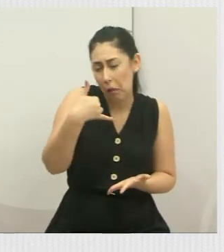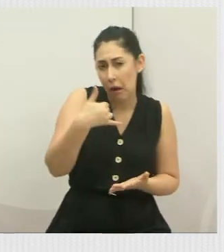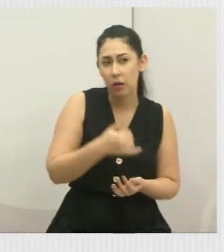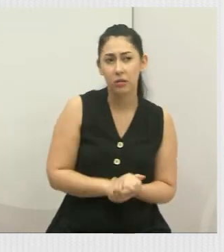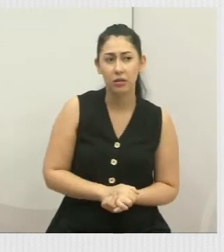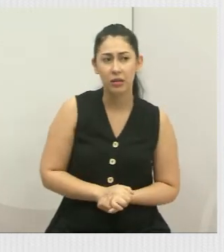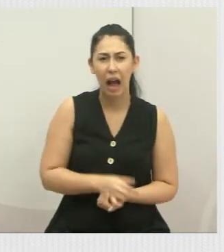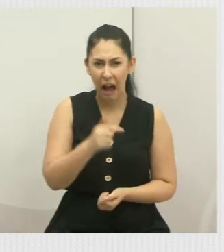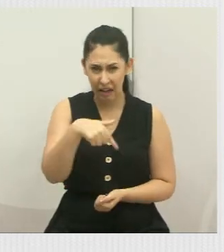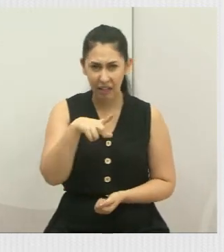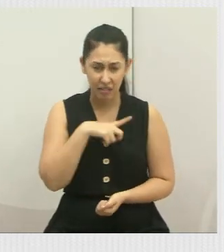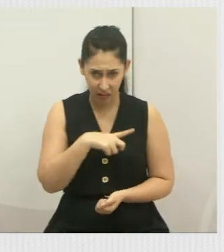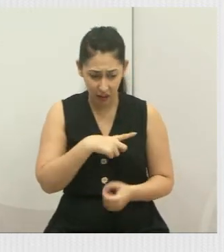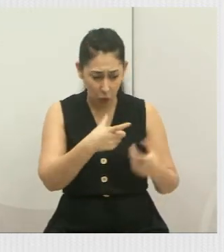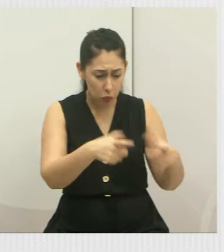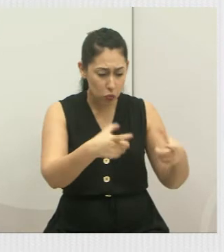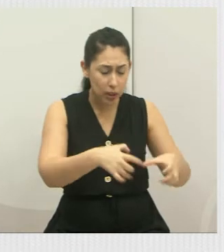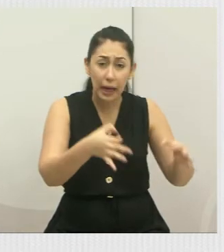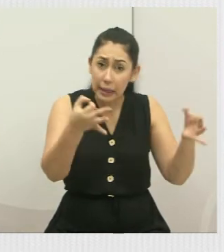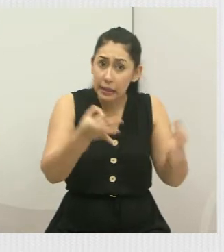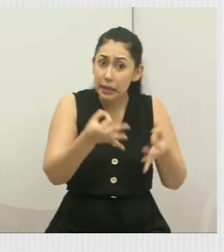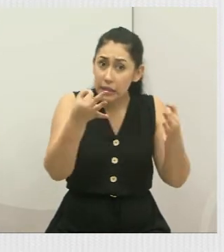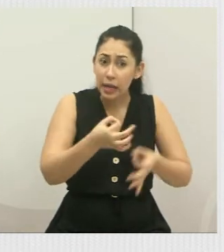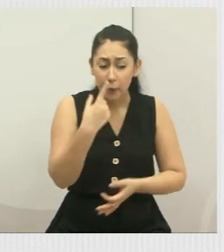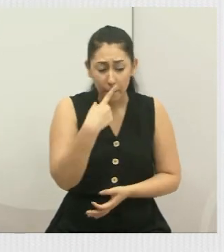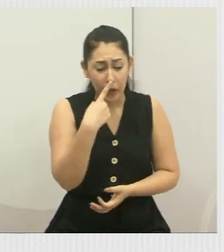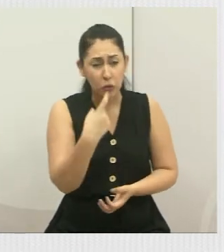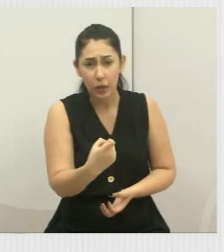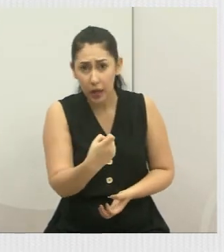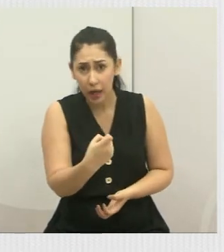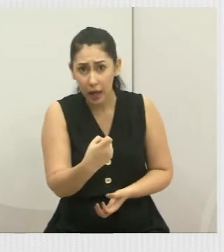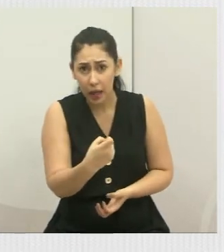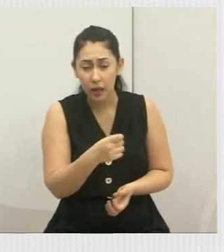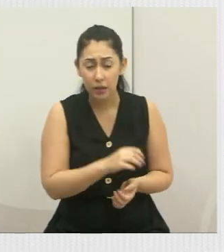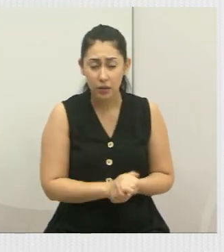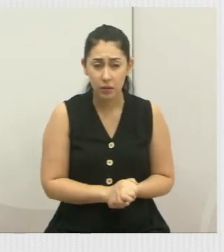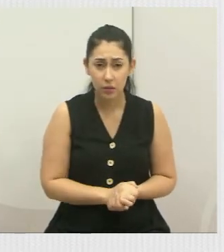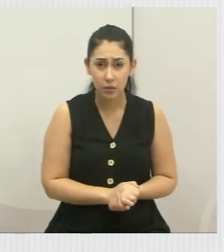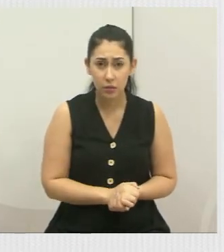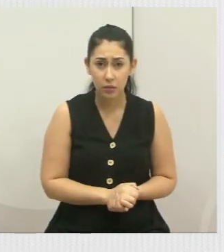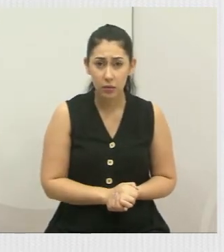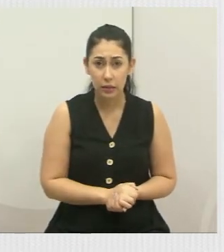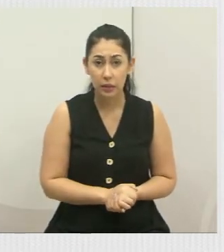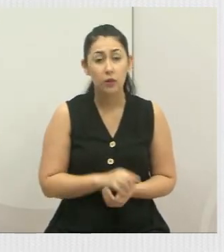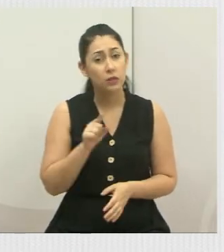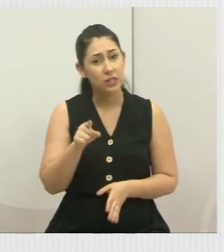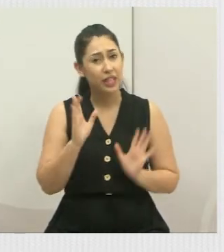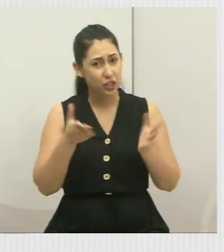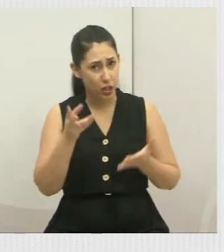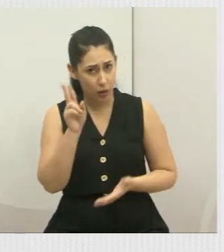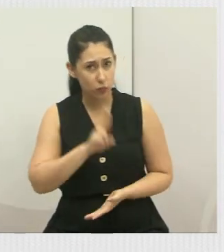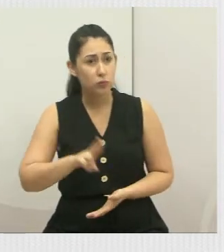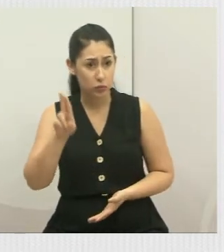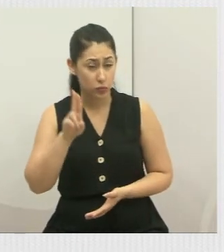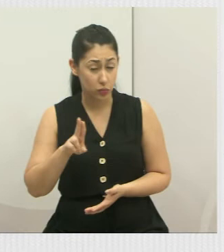Existe essa coleta? Você já utilizou? Você sabe se ela está em bom